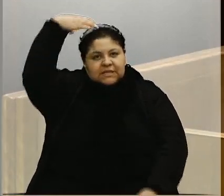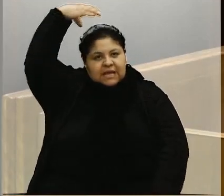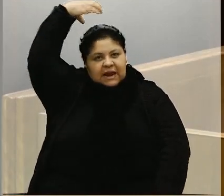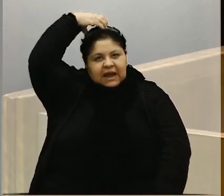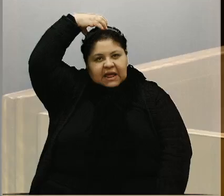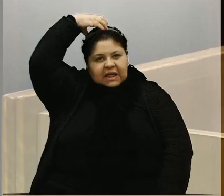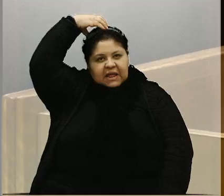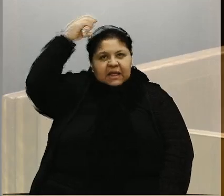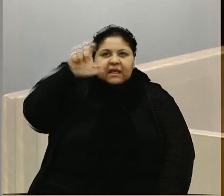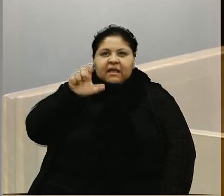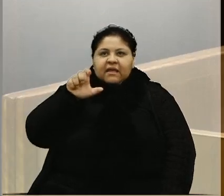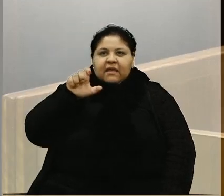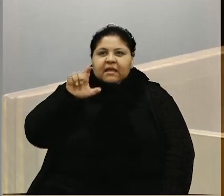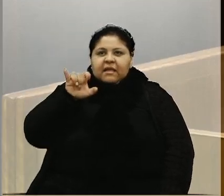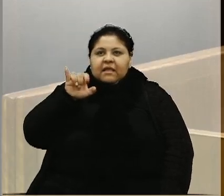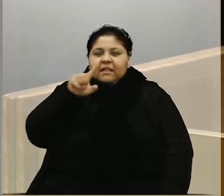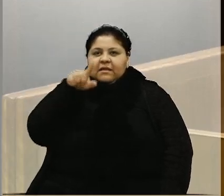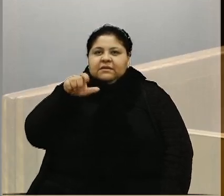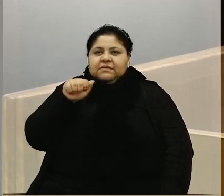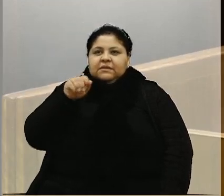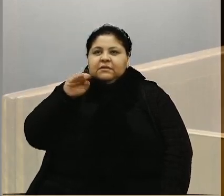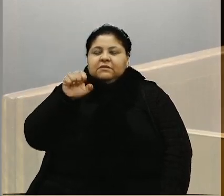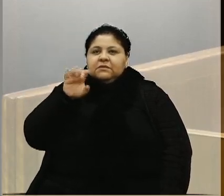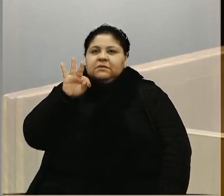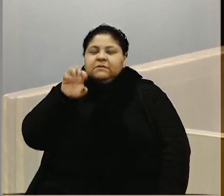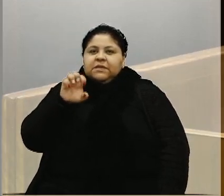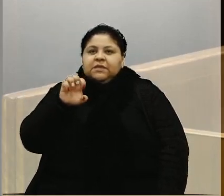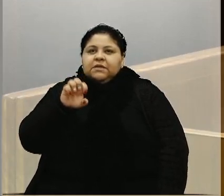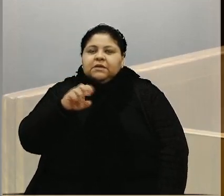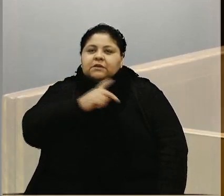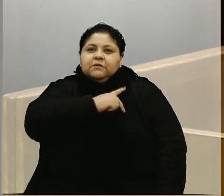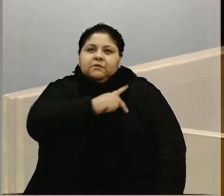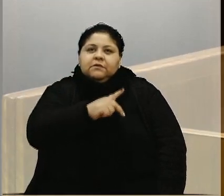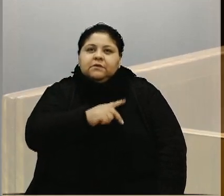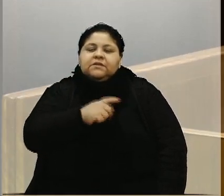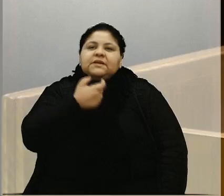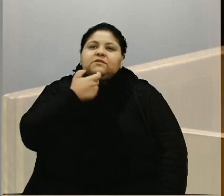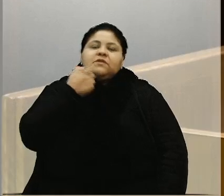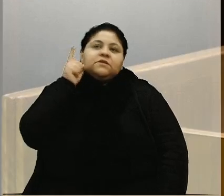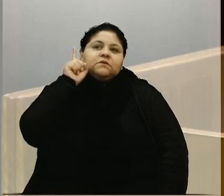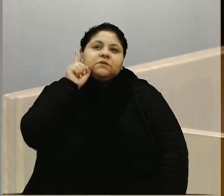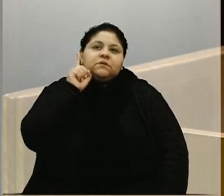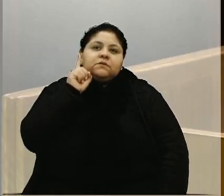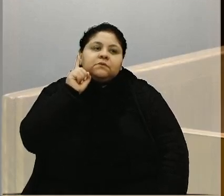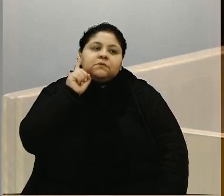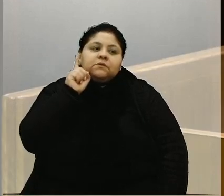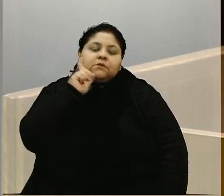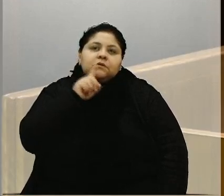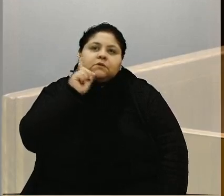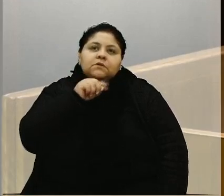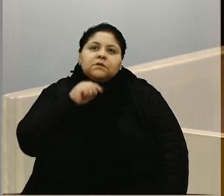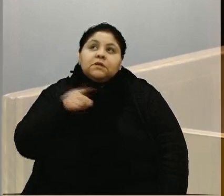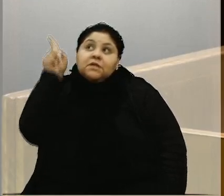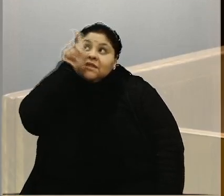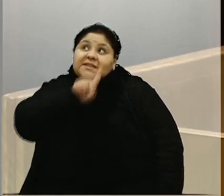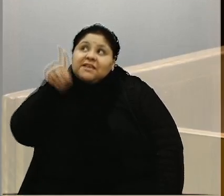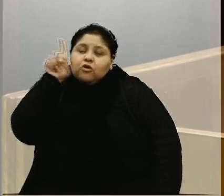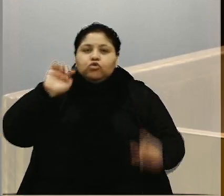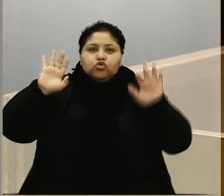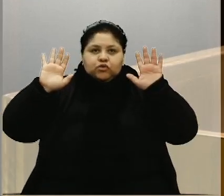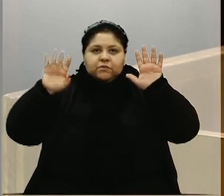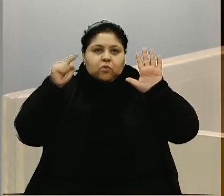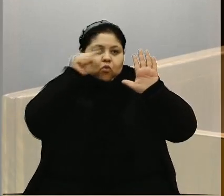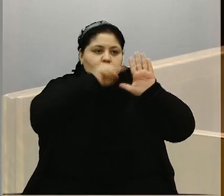vários presidentes dos Estados Unidos. Ele diz assim: Deus nos deu duas mãos, uma para receber e a outra para